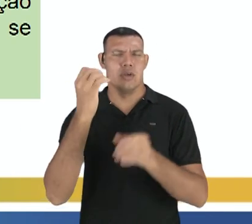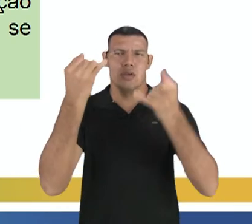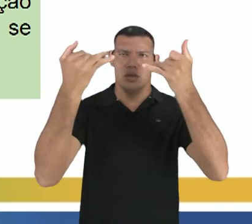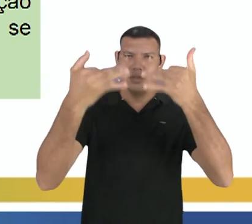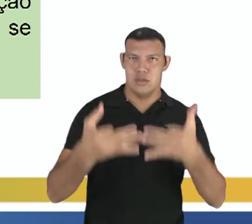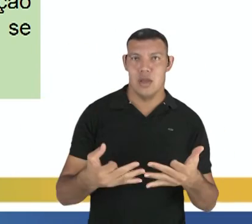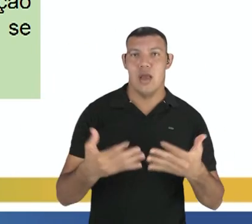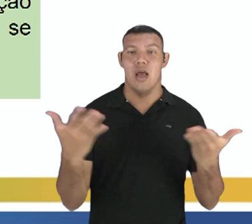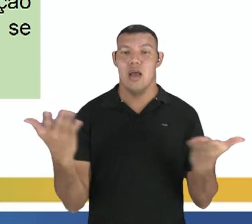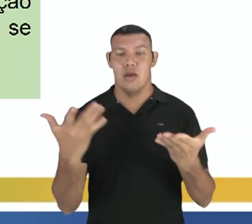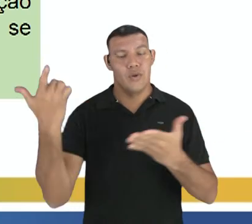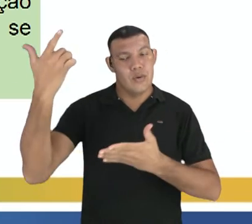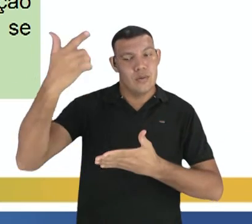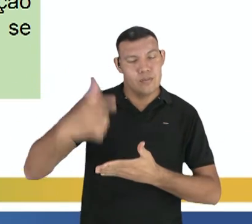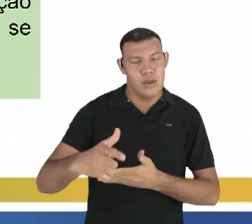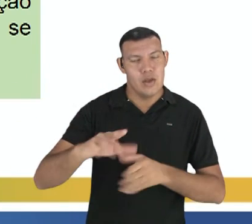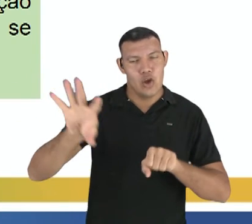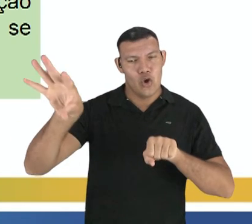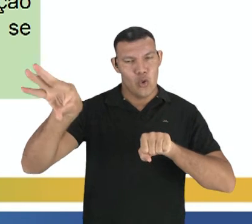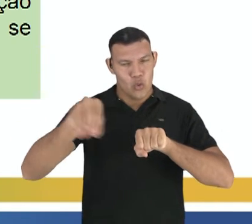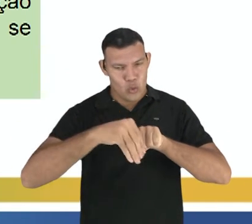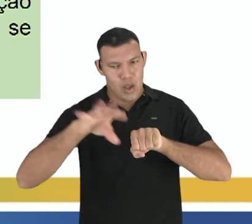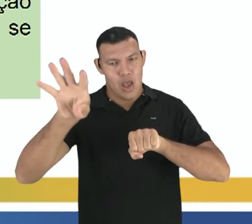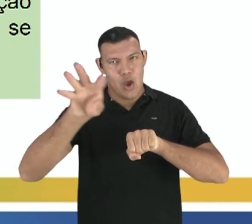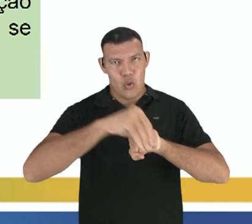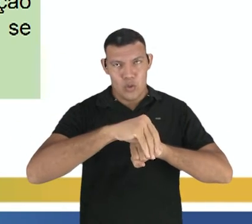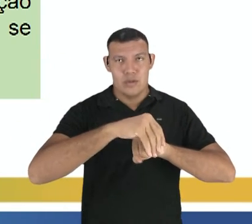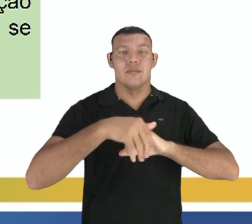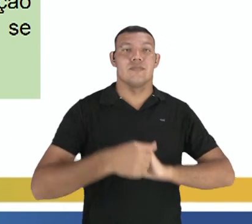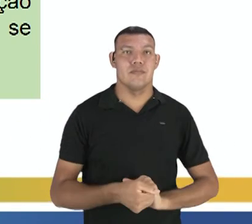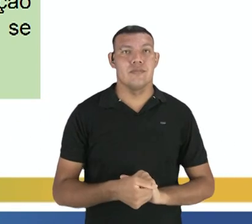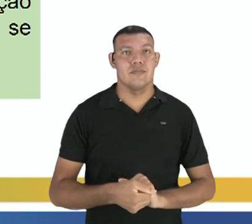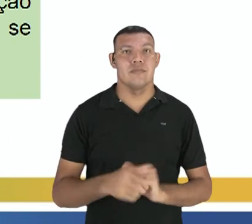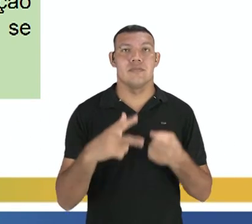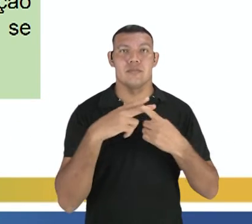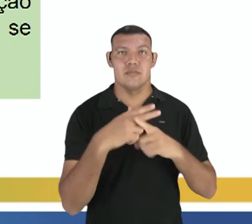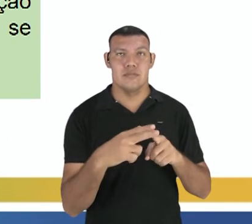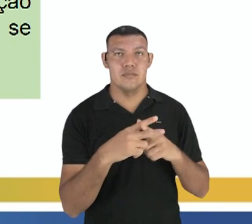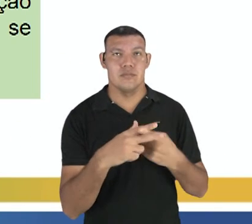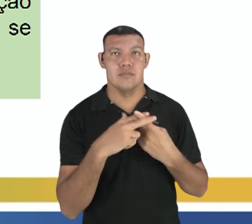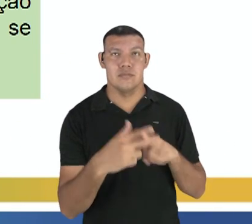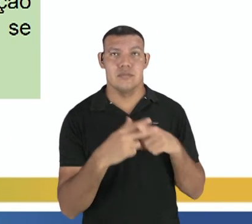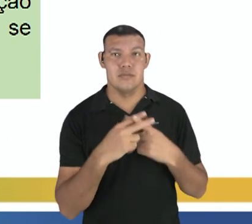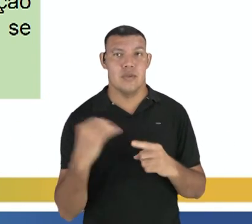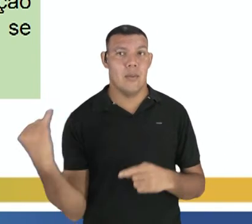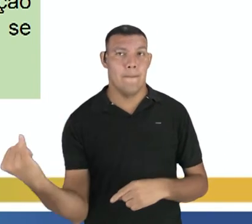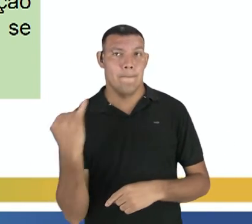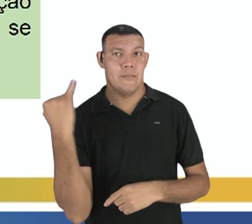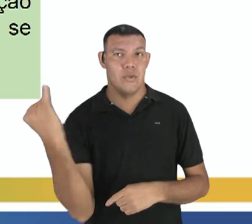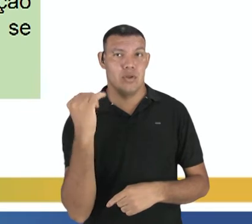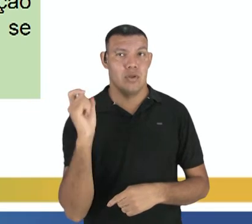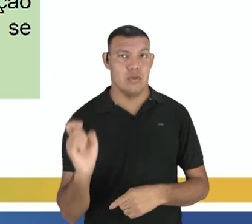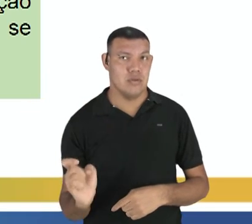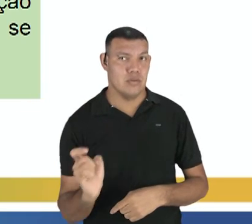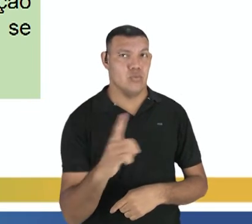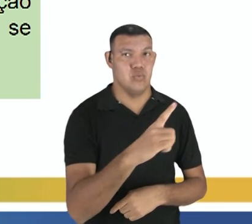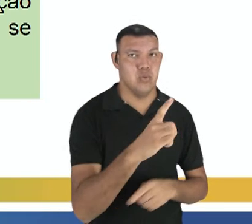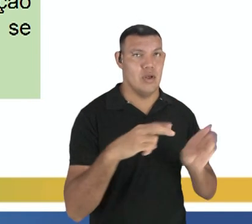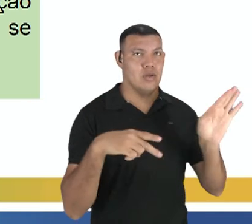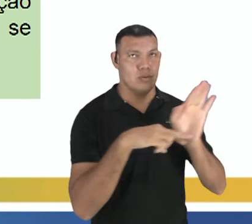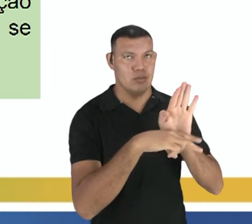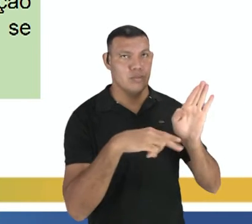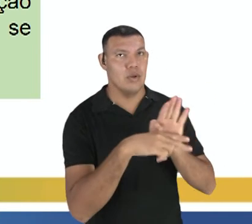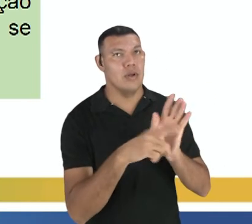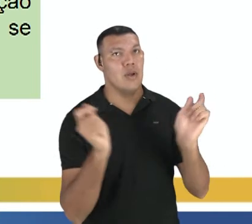dela, mas vamos repetir para a fixação. É um mecanismo fundamental para a evolução biológica. É